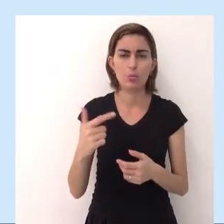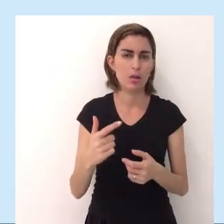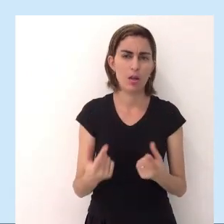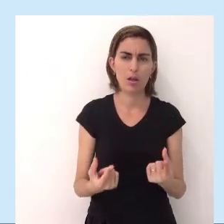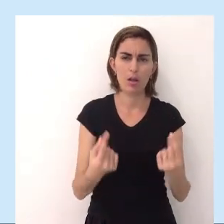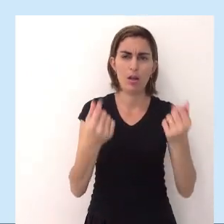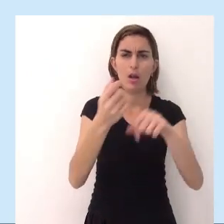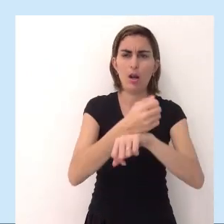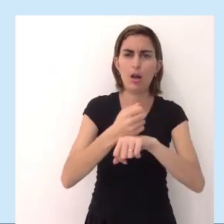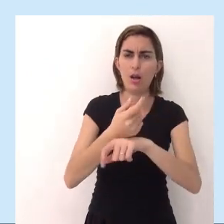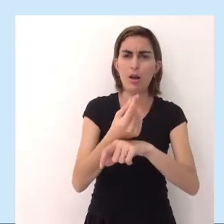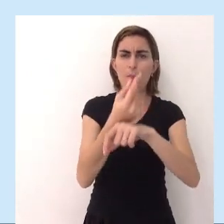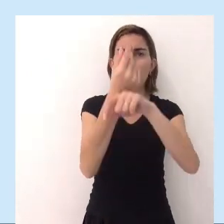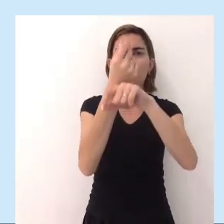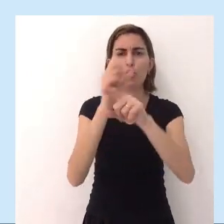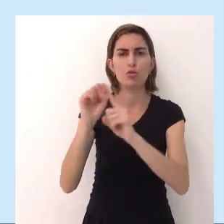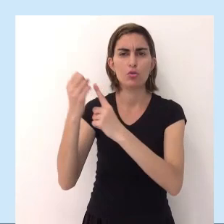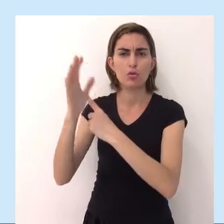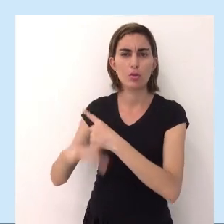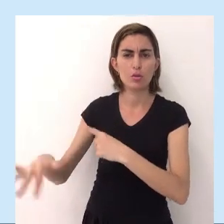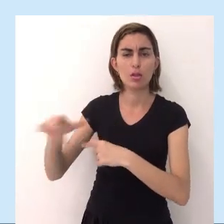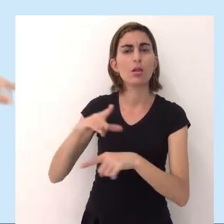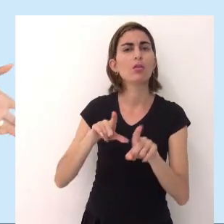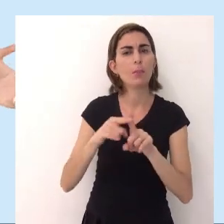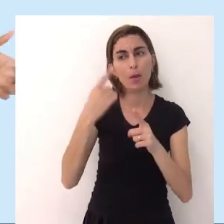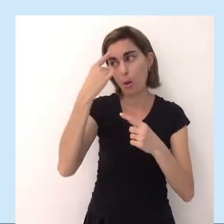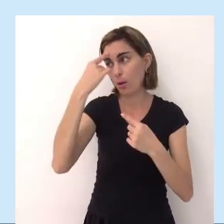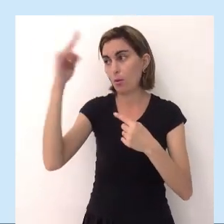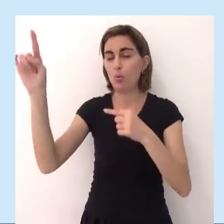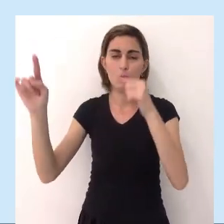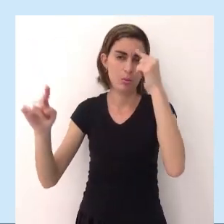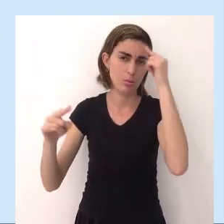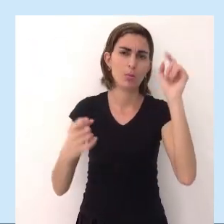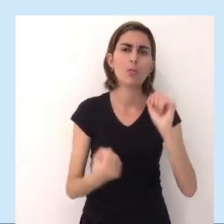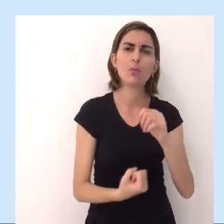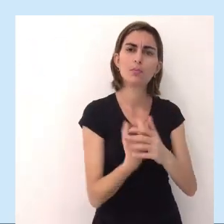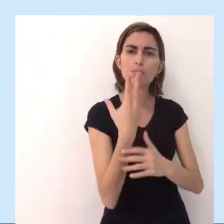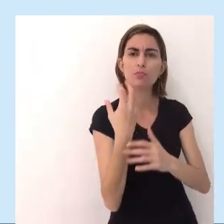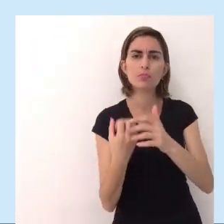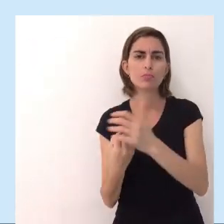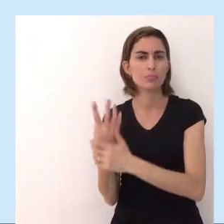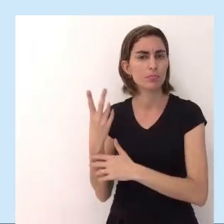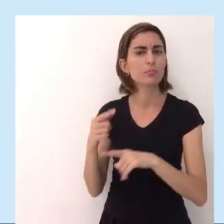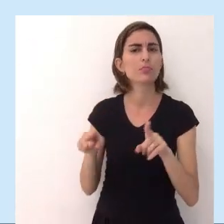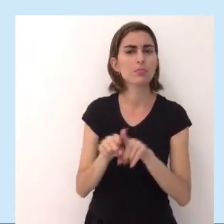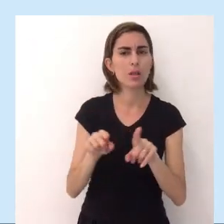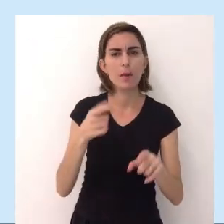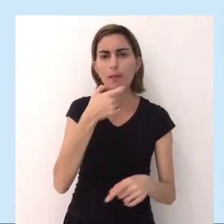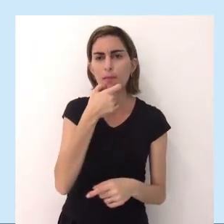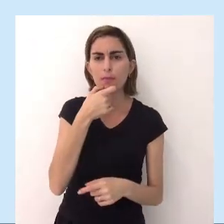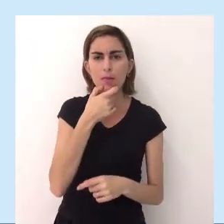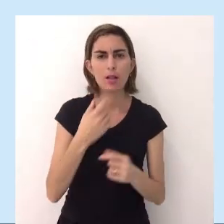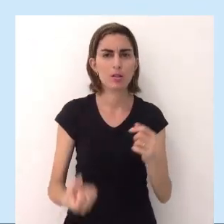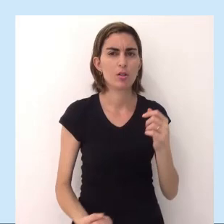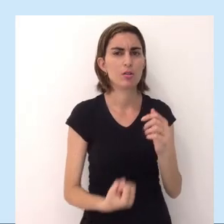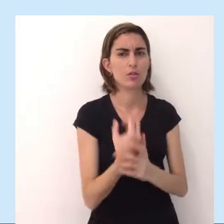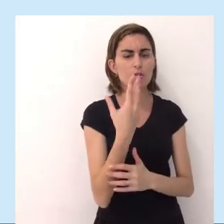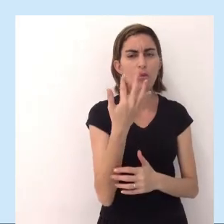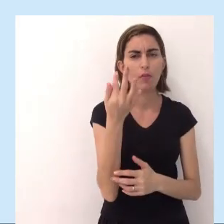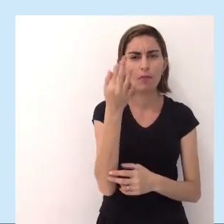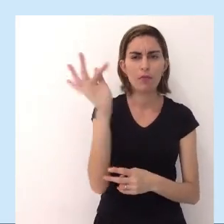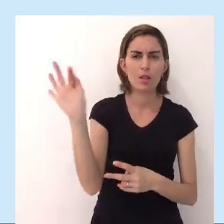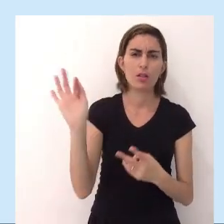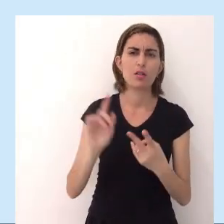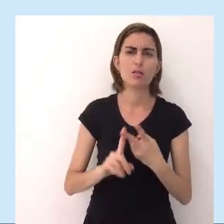agora capitalismo e socialismo, existem também outras ideias que podem surgir de modelo econômico. Tá? Então, a Inglaterra surge com a sua, a